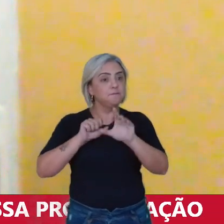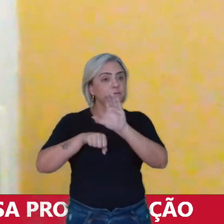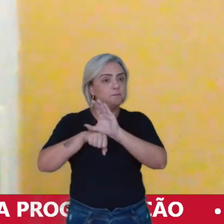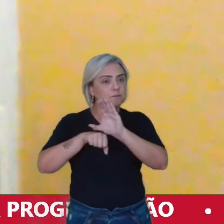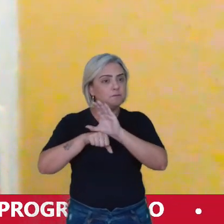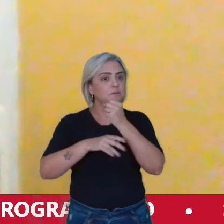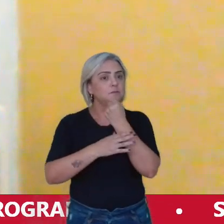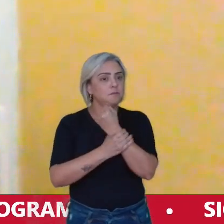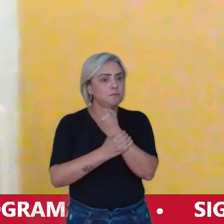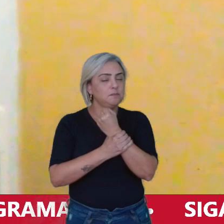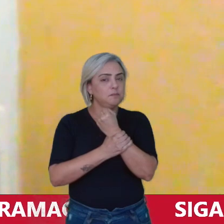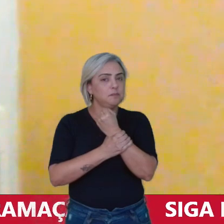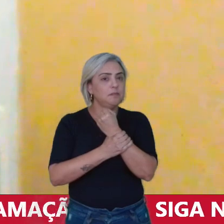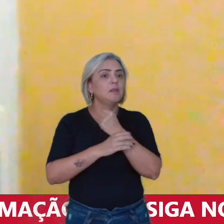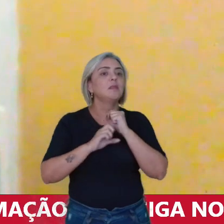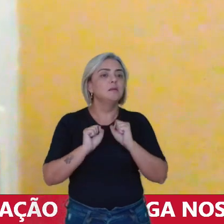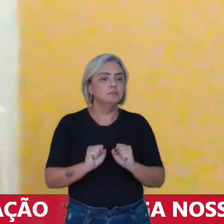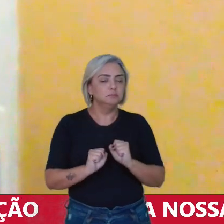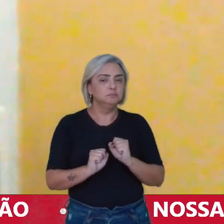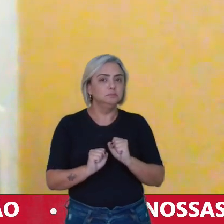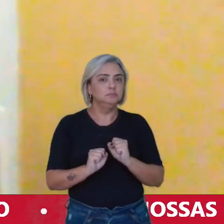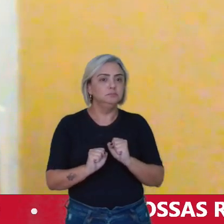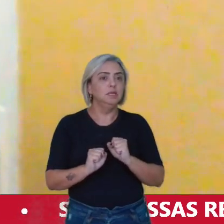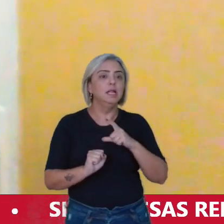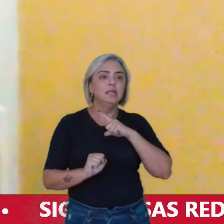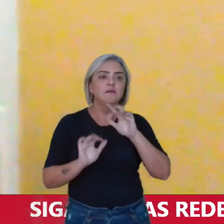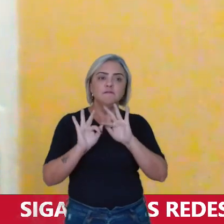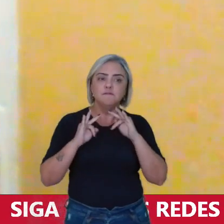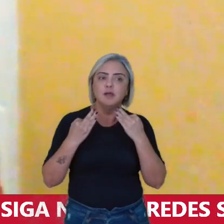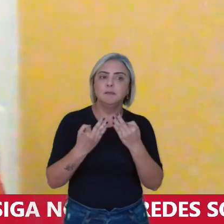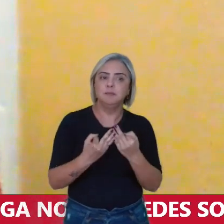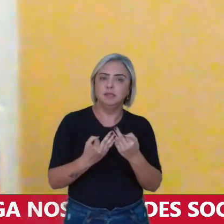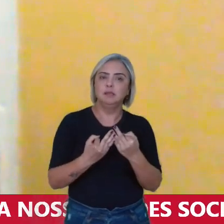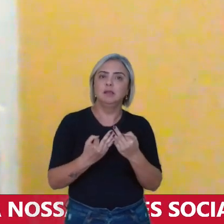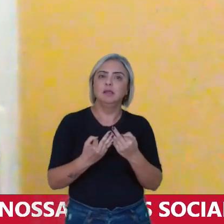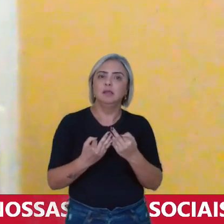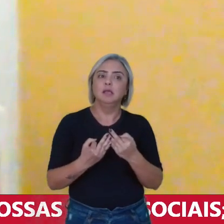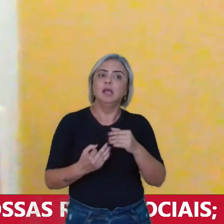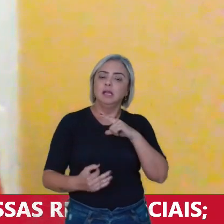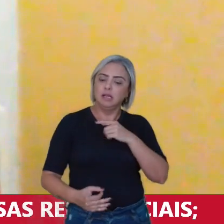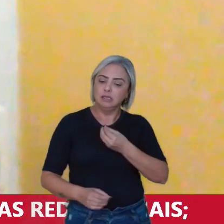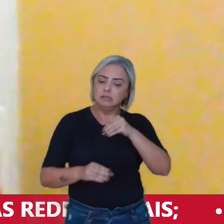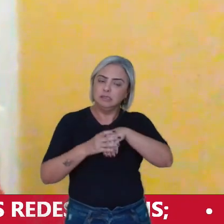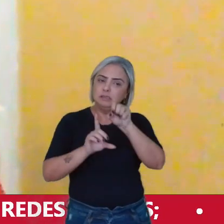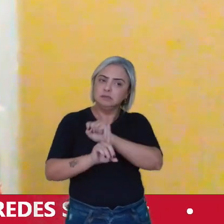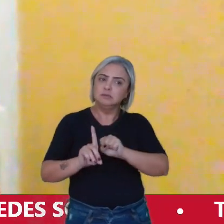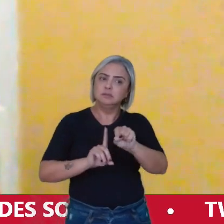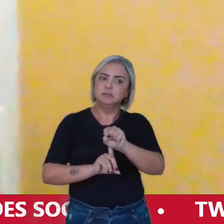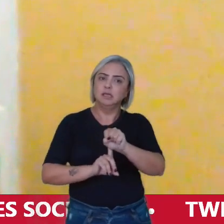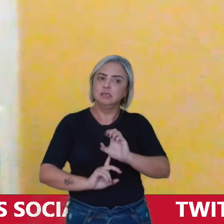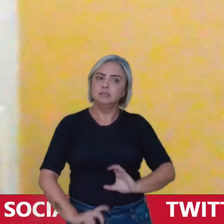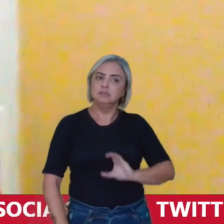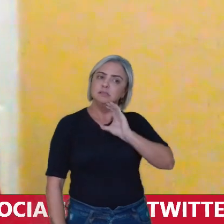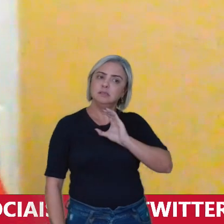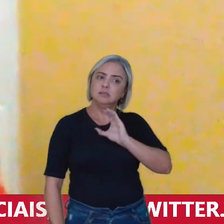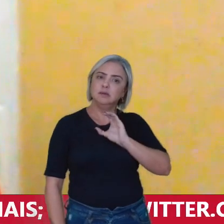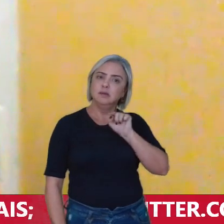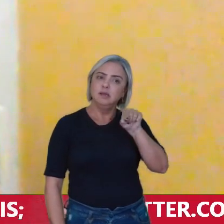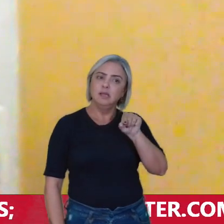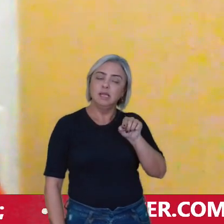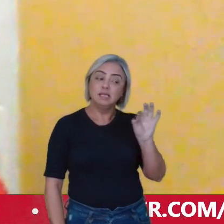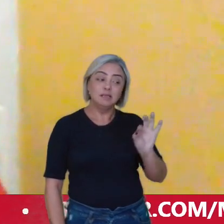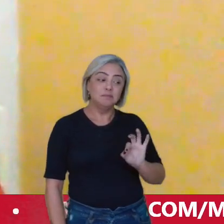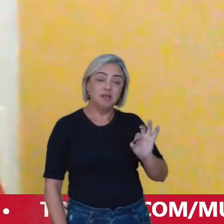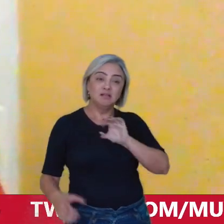Constituição garante que nós possamos constituir família, que nós possamos existir na sociedade. E essa